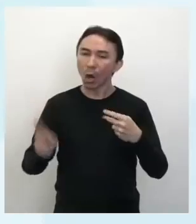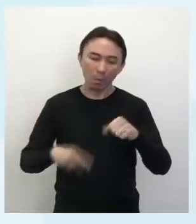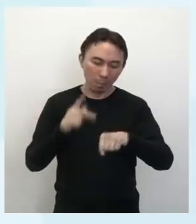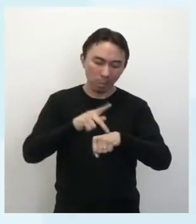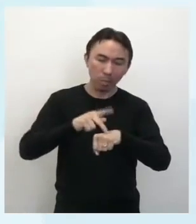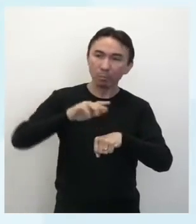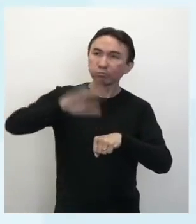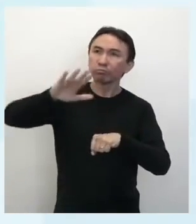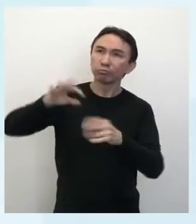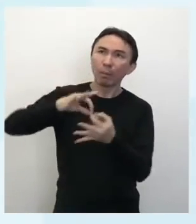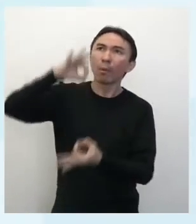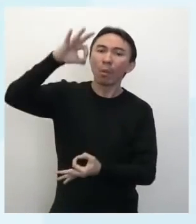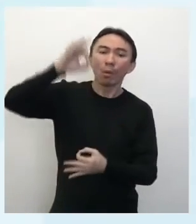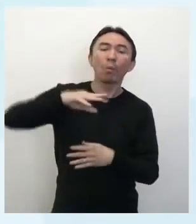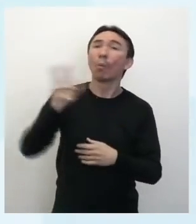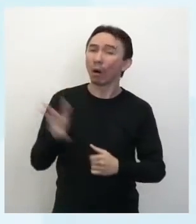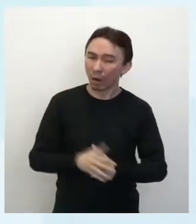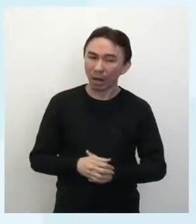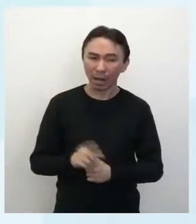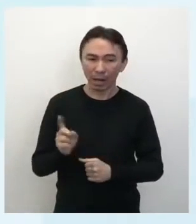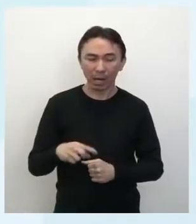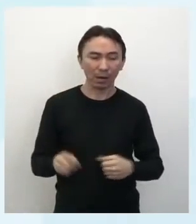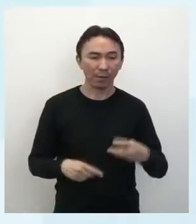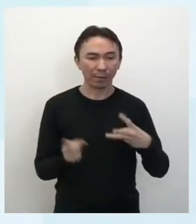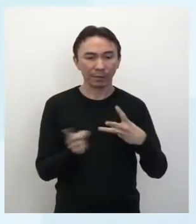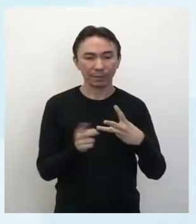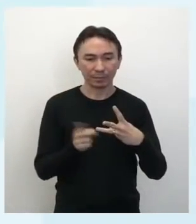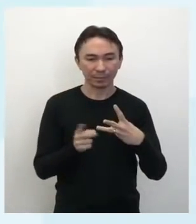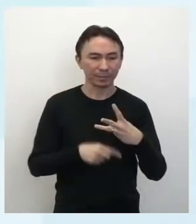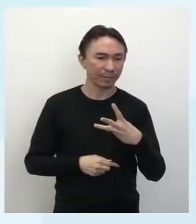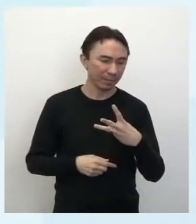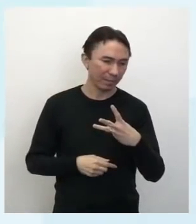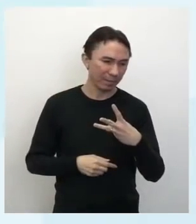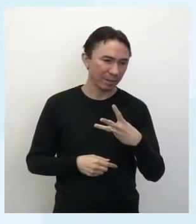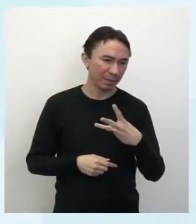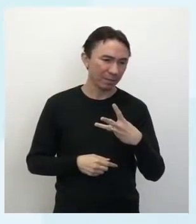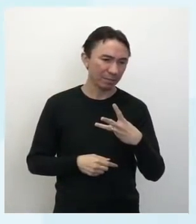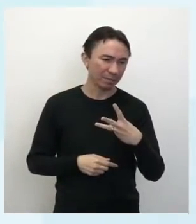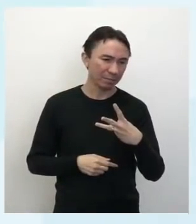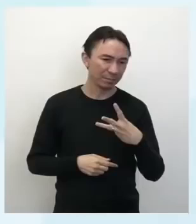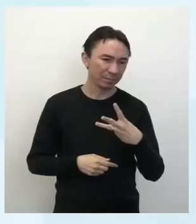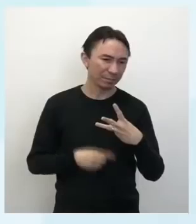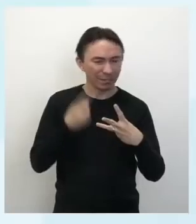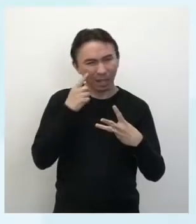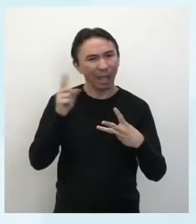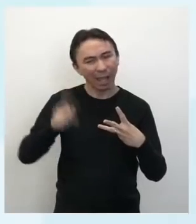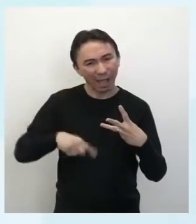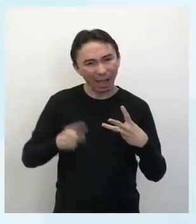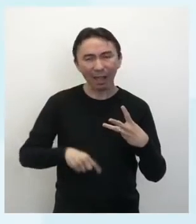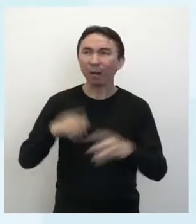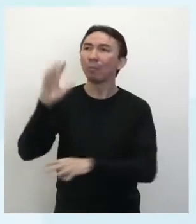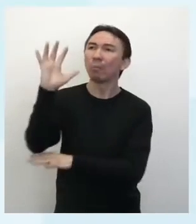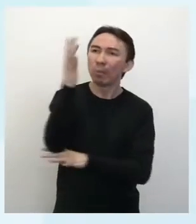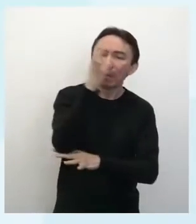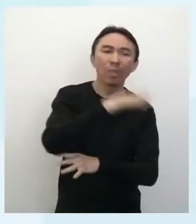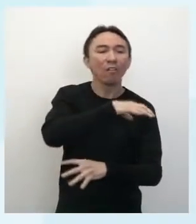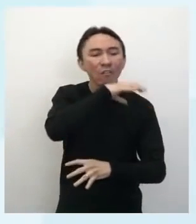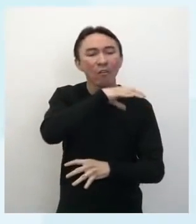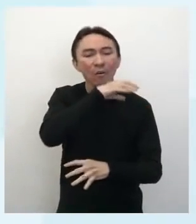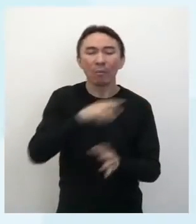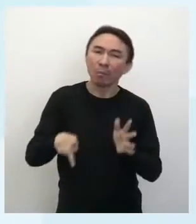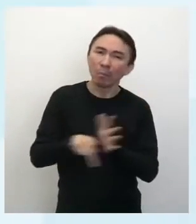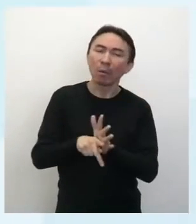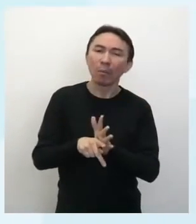das montanhas, typical fauna and flora. A fauna e a flora típicas. Isso.